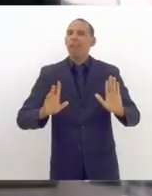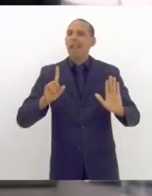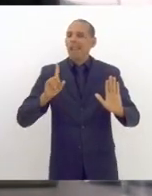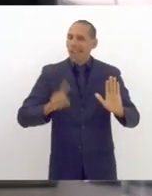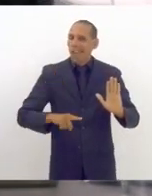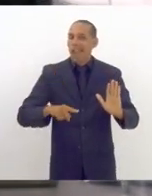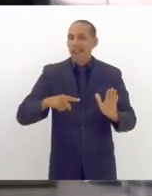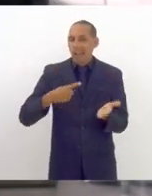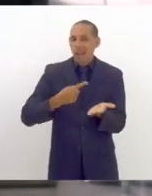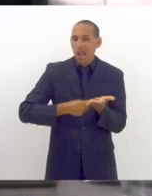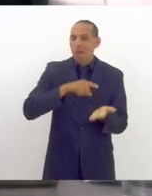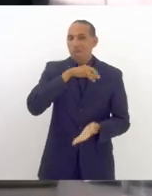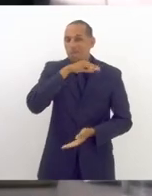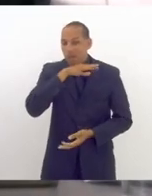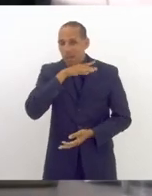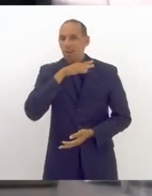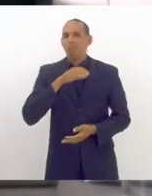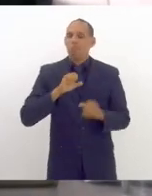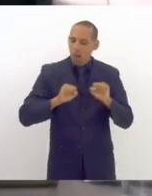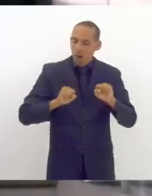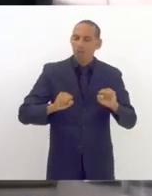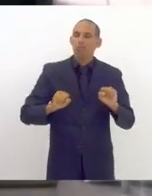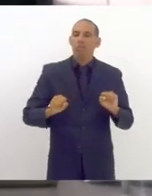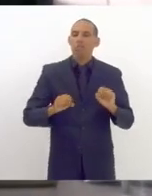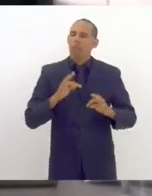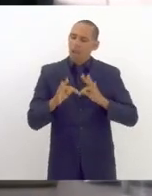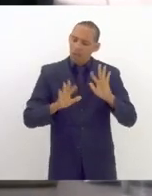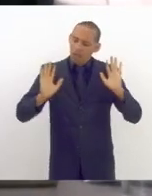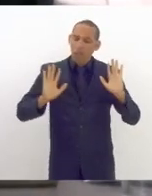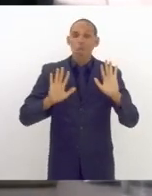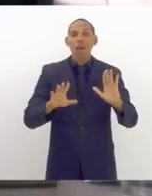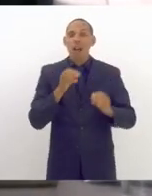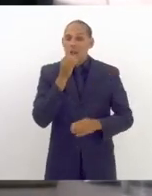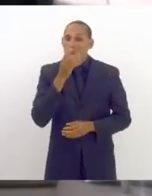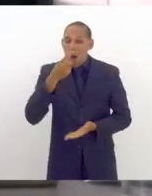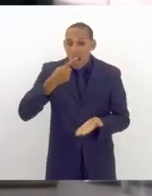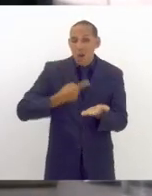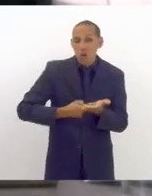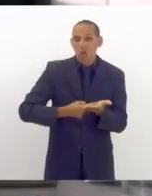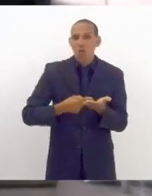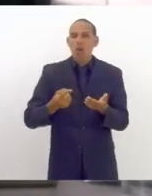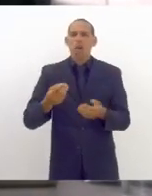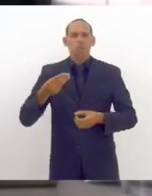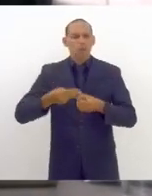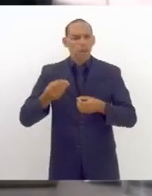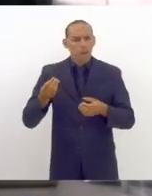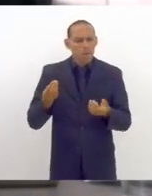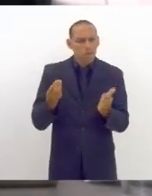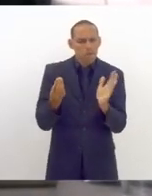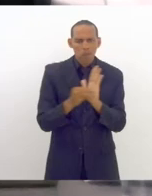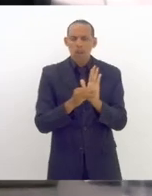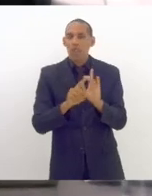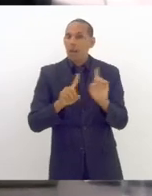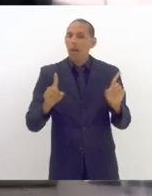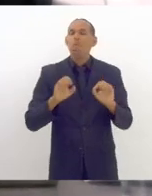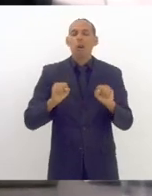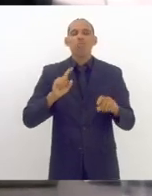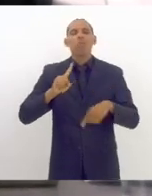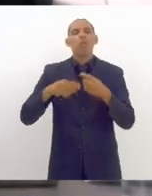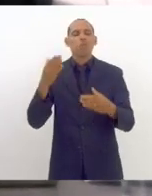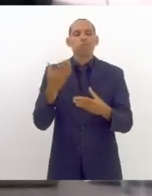um mau acordo pode ser se tratado mas fazer um bom acordo de não botar o município significa que o município poderá entrar na